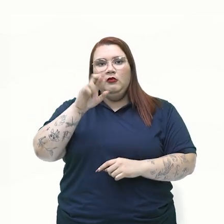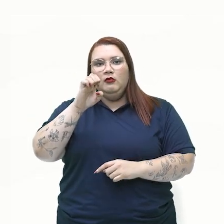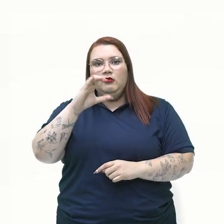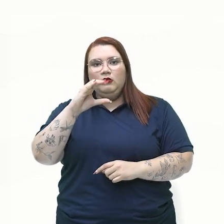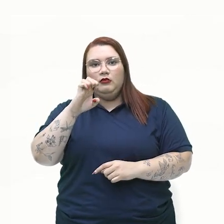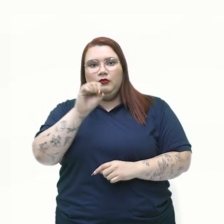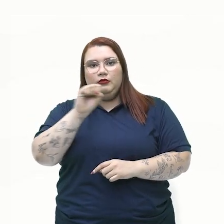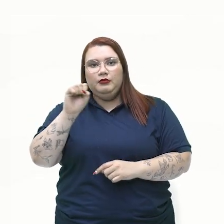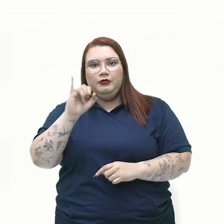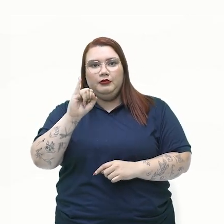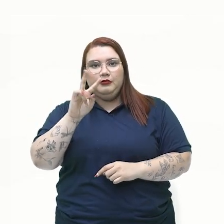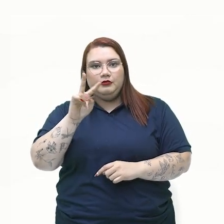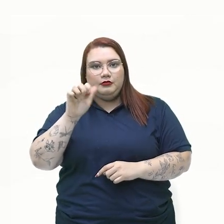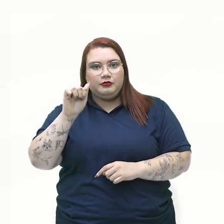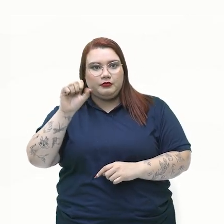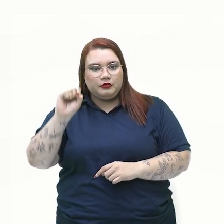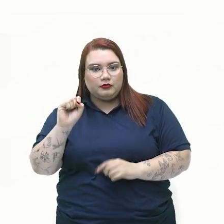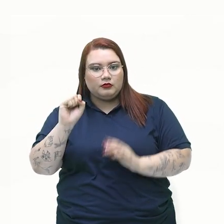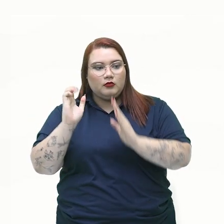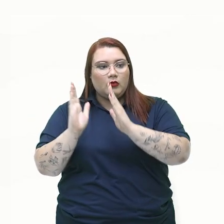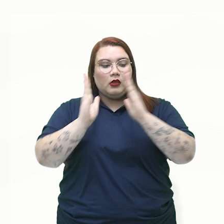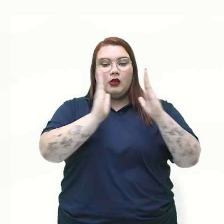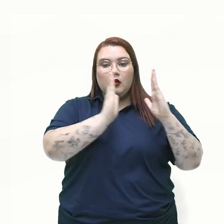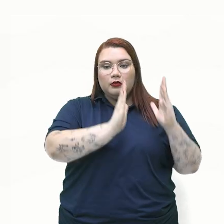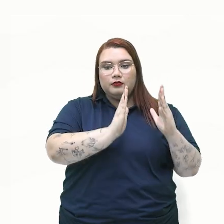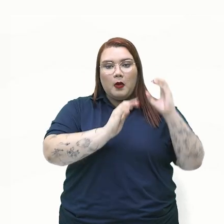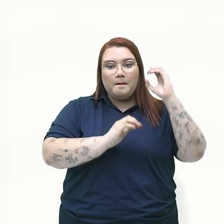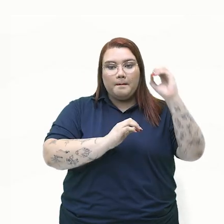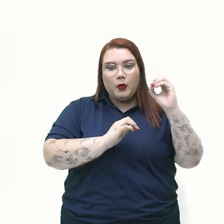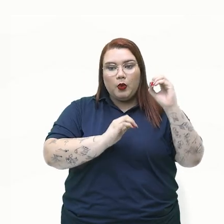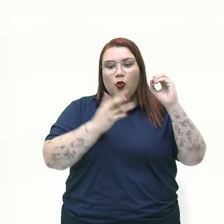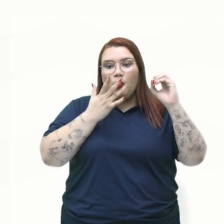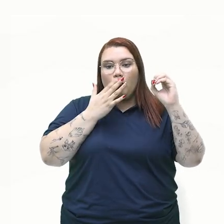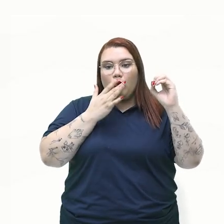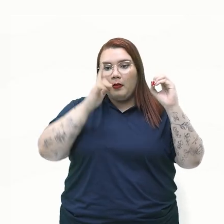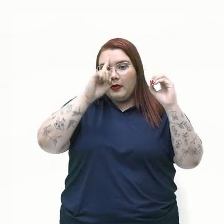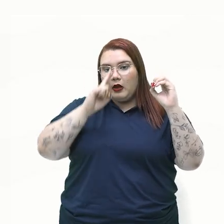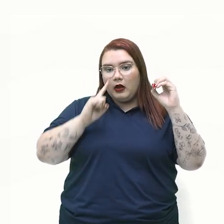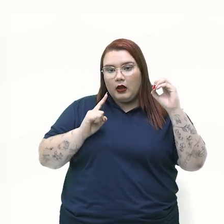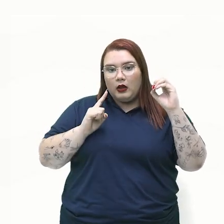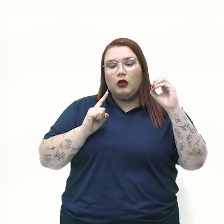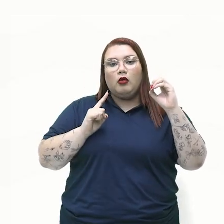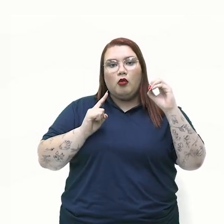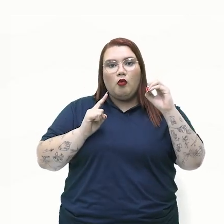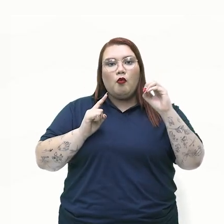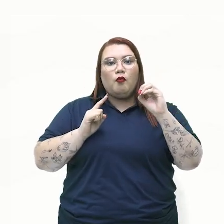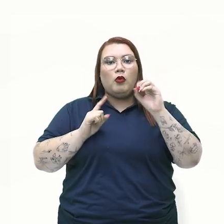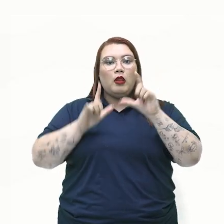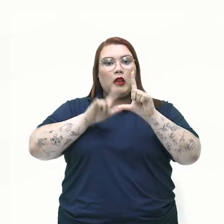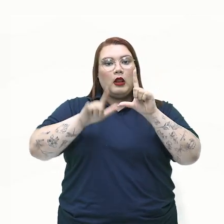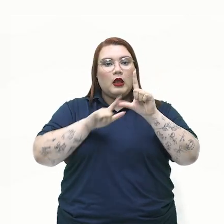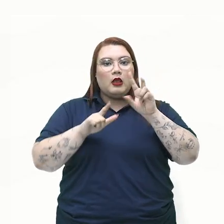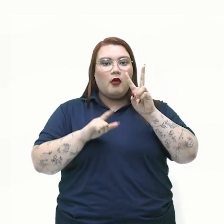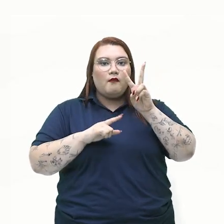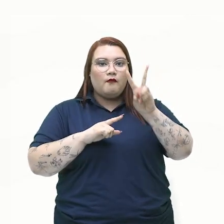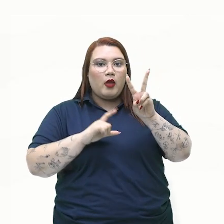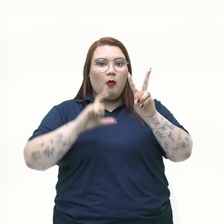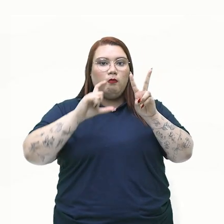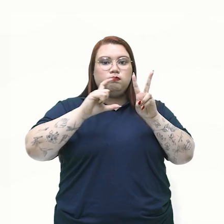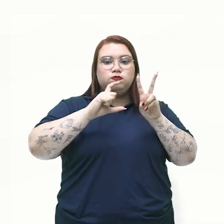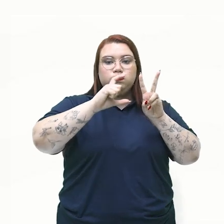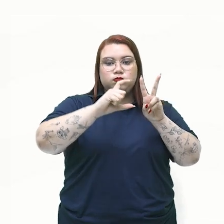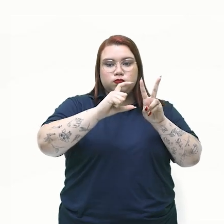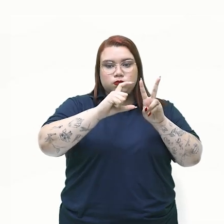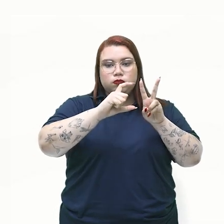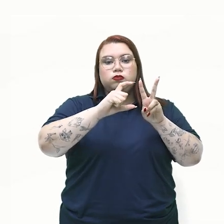consideradas recessivas. Aqui a gente observa a representação de uma semente em amarelo, que é considerada